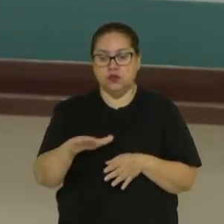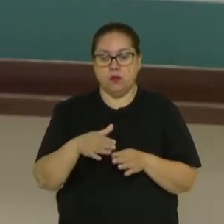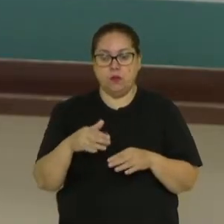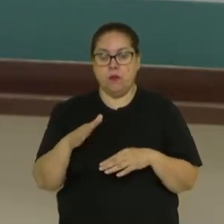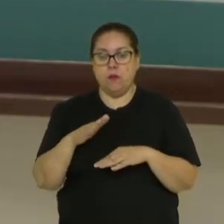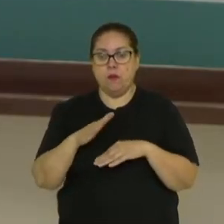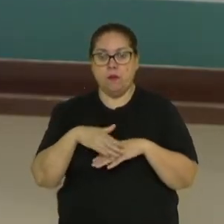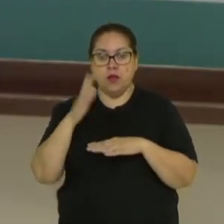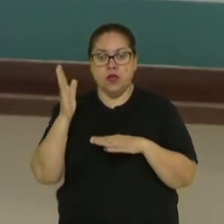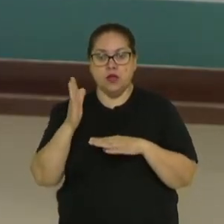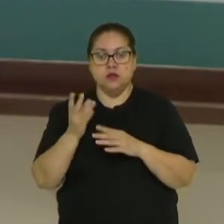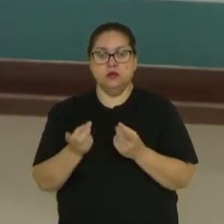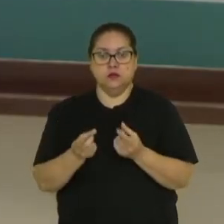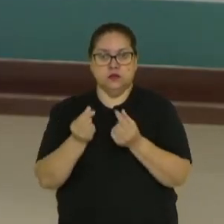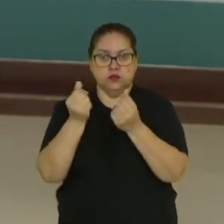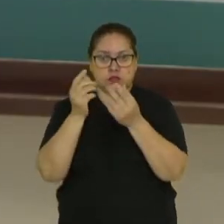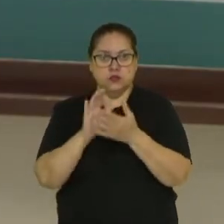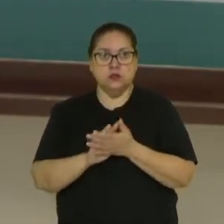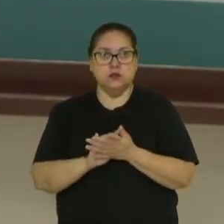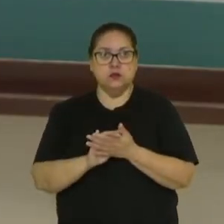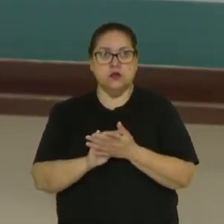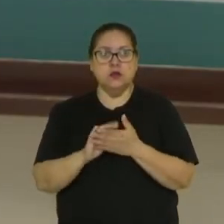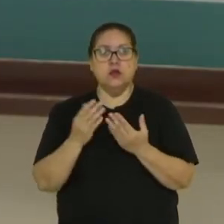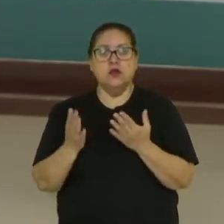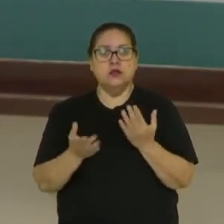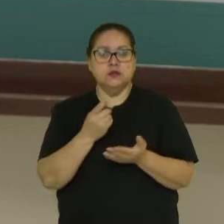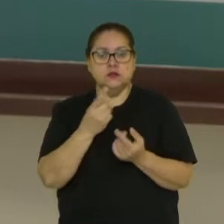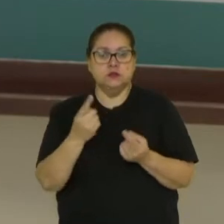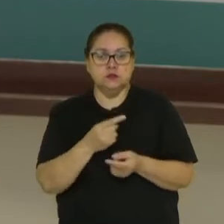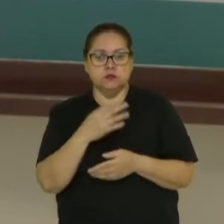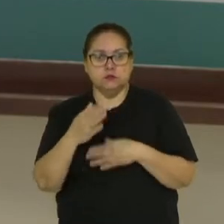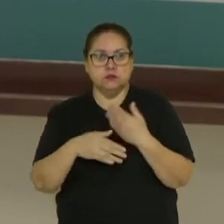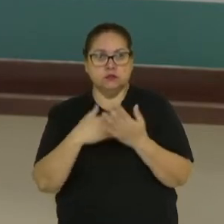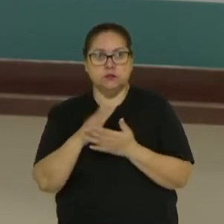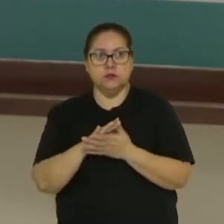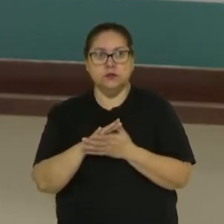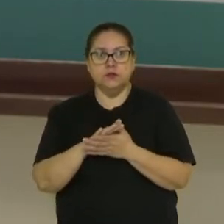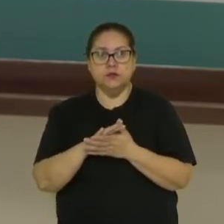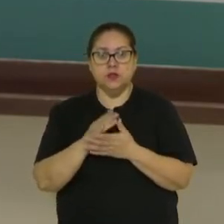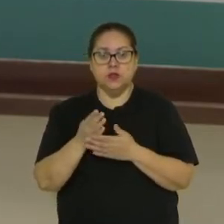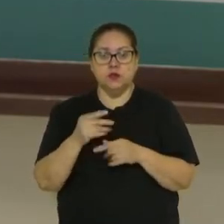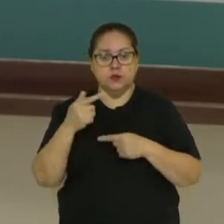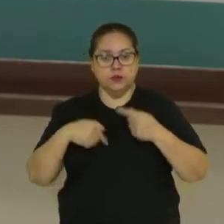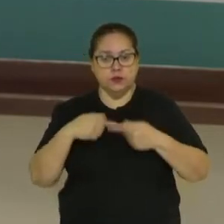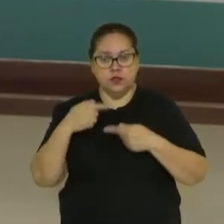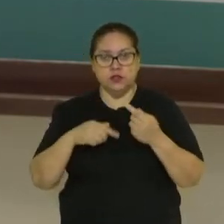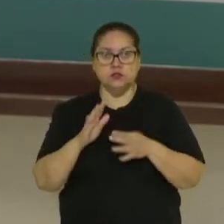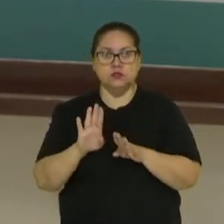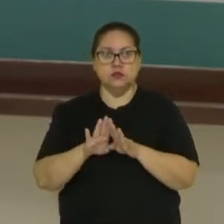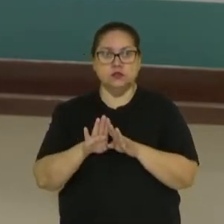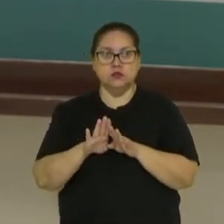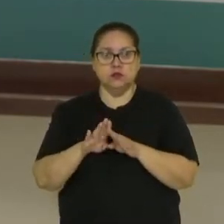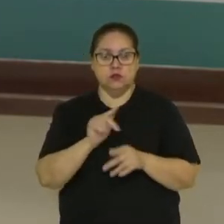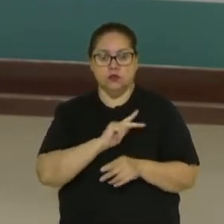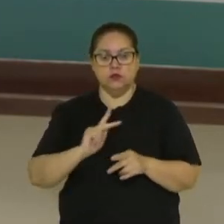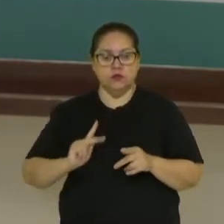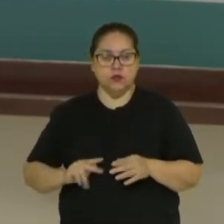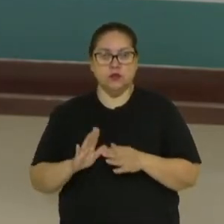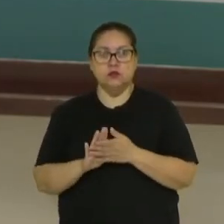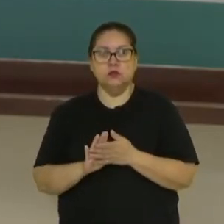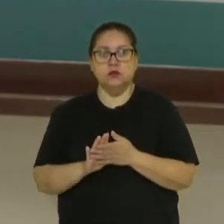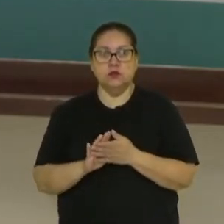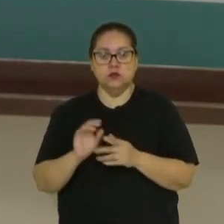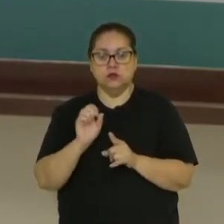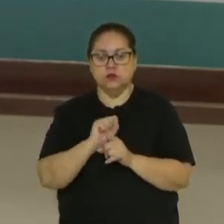qual até menor renda per capita. E assim por diante também questões aí, ó, por critérios políticos, regimes de governo, né,